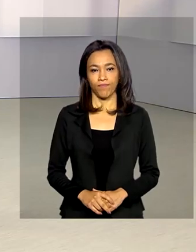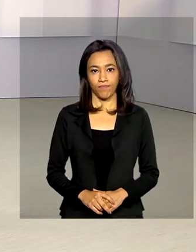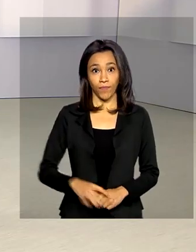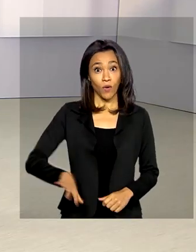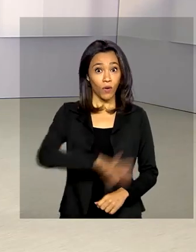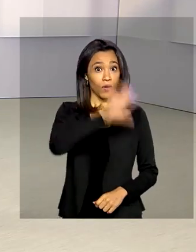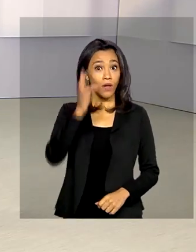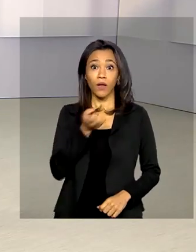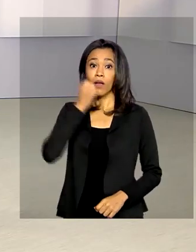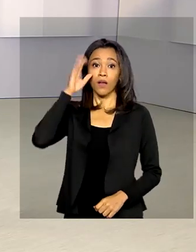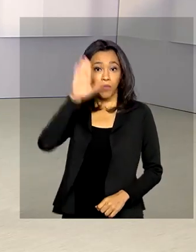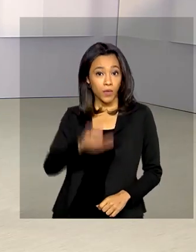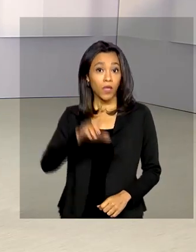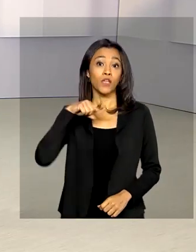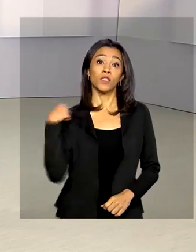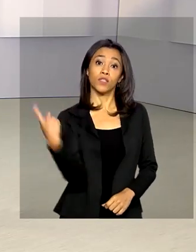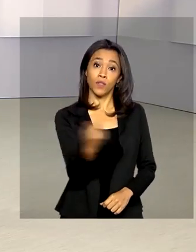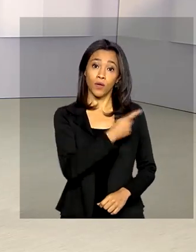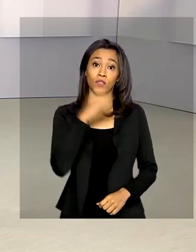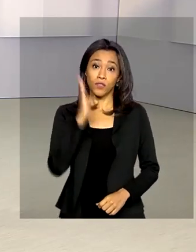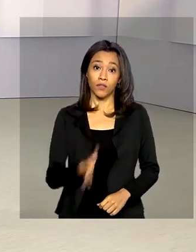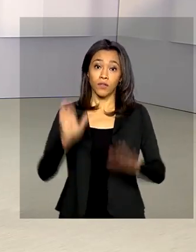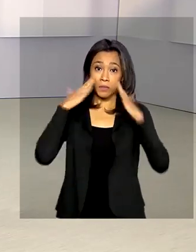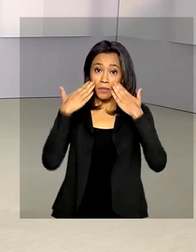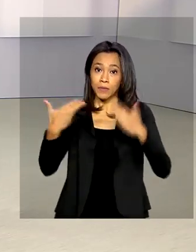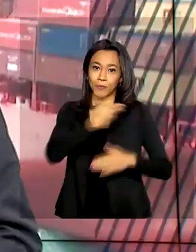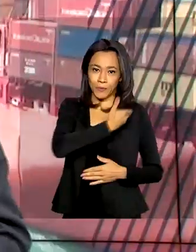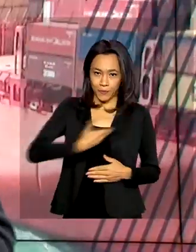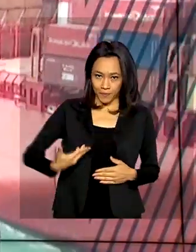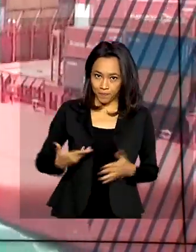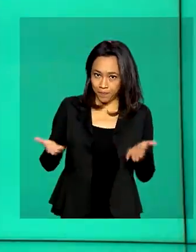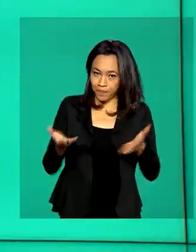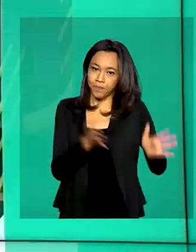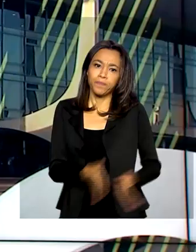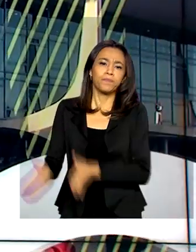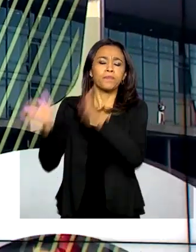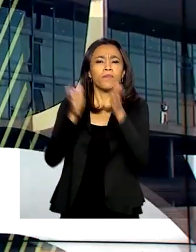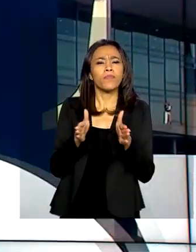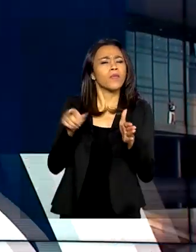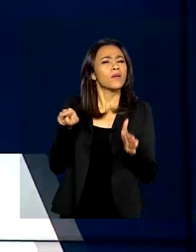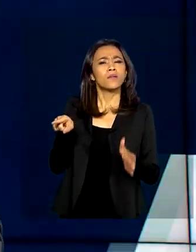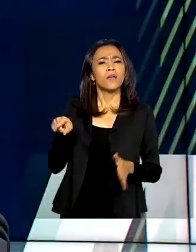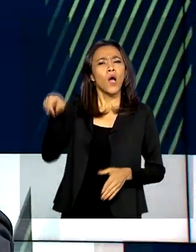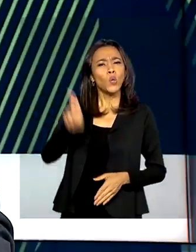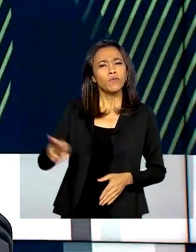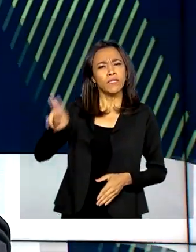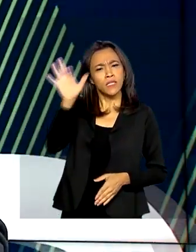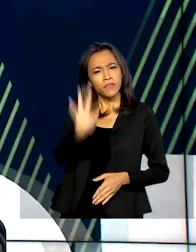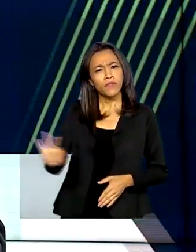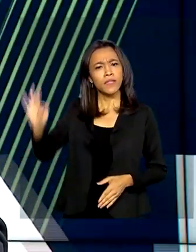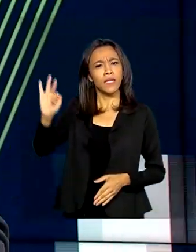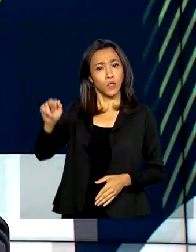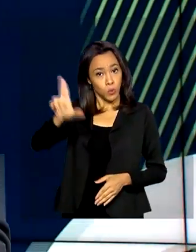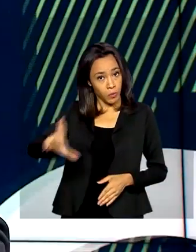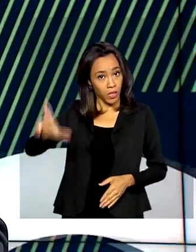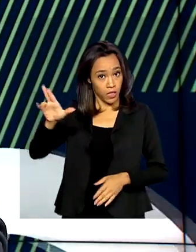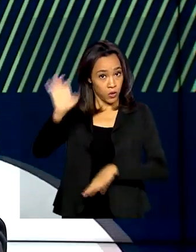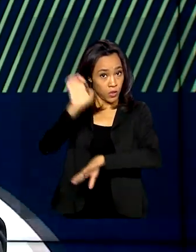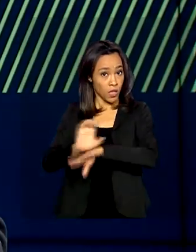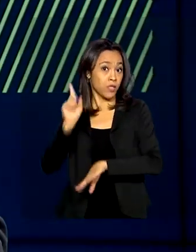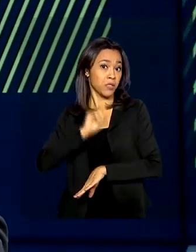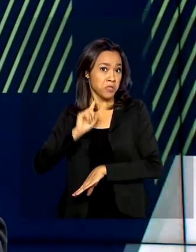Olá, boa tarde. Já estamos no ar com o Governo Agora. A Universidade Federal de Uberlândia, Minas Gerais,